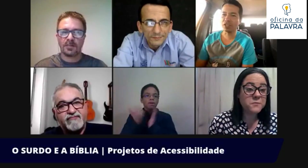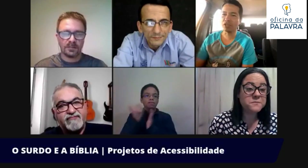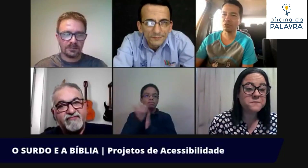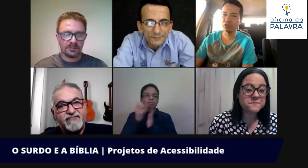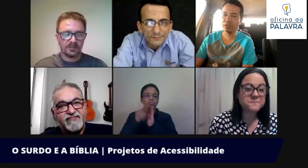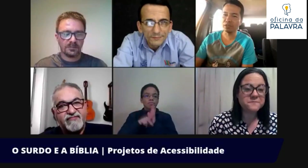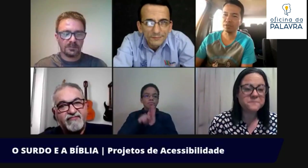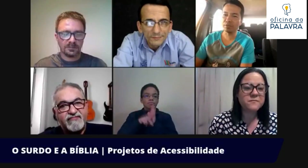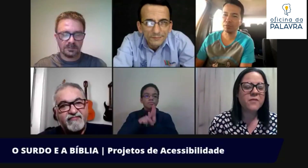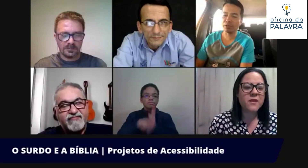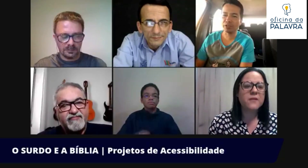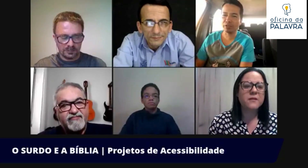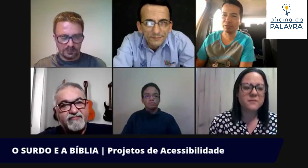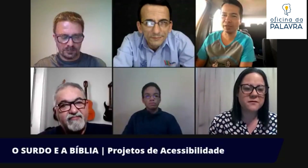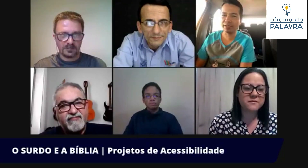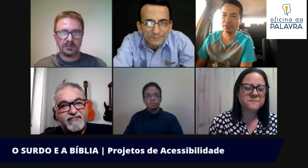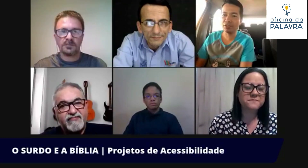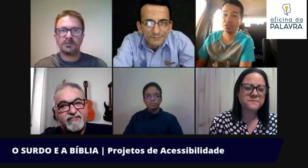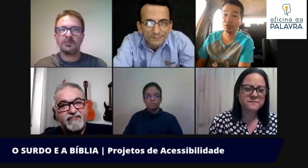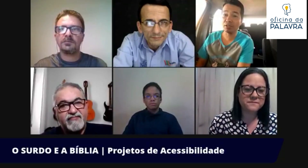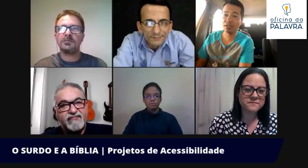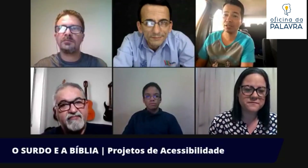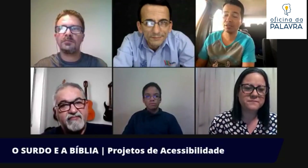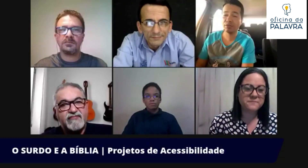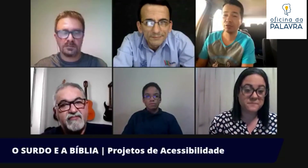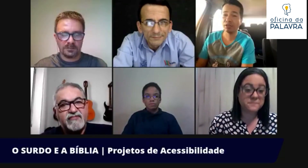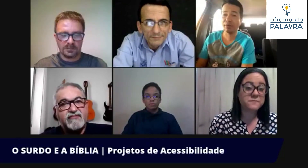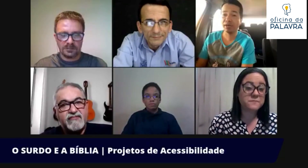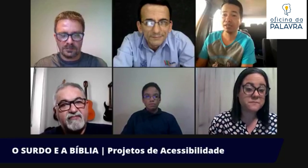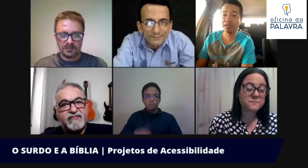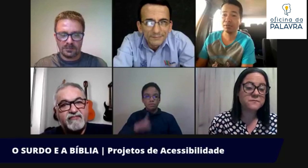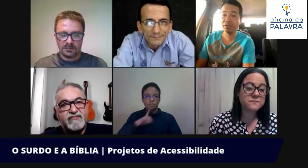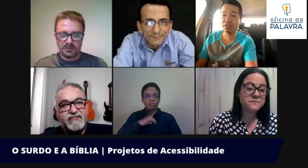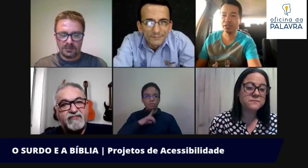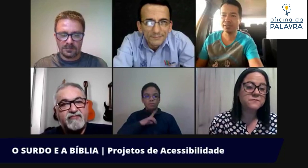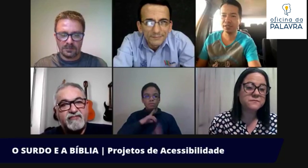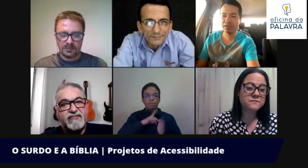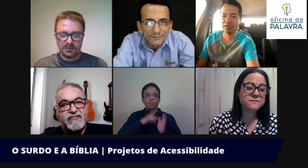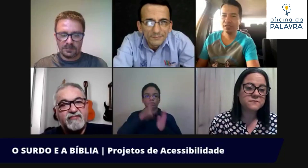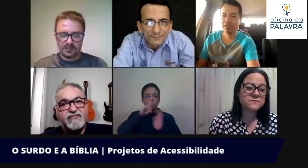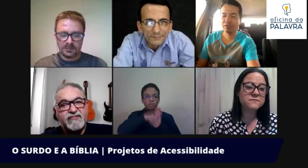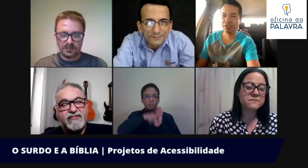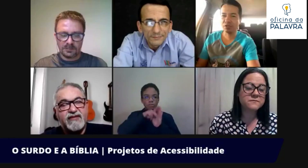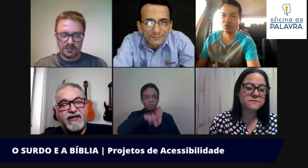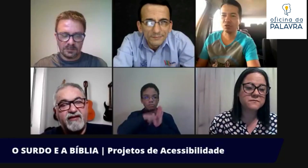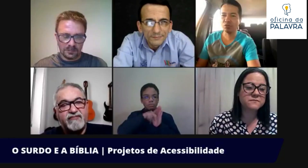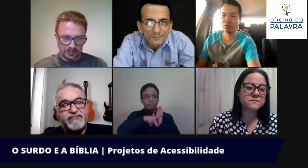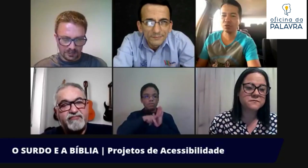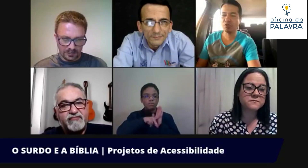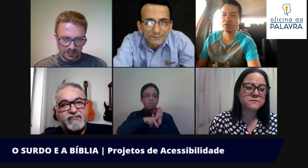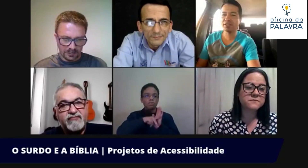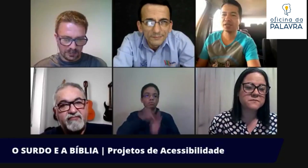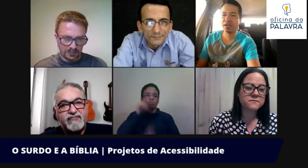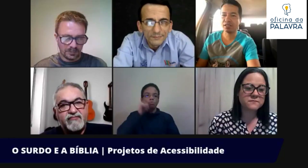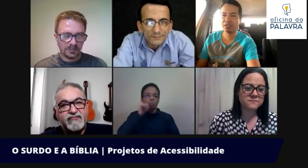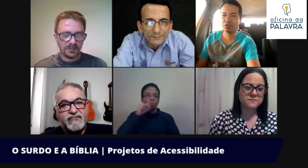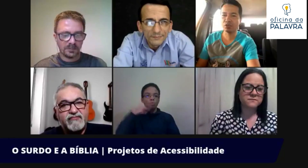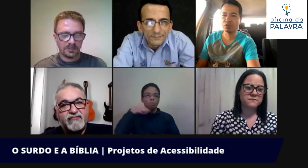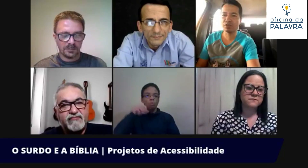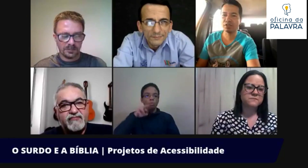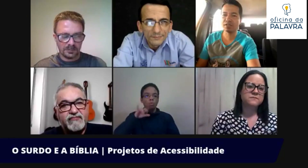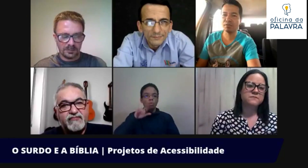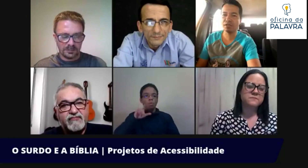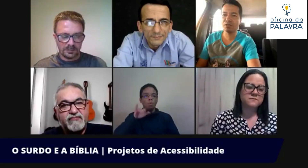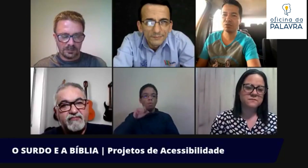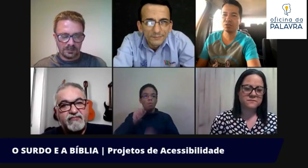Eu acho que só da junta mesmo, um projeto mais antigo até, que foi o da Marília Manhãs, né? Ela fez algumas cartas